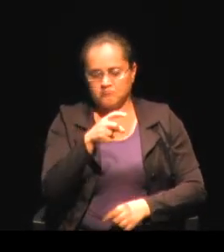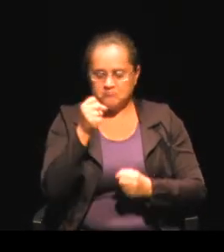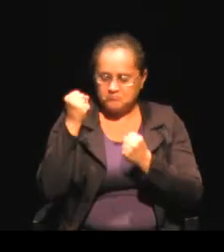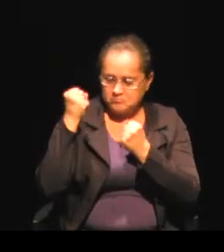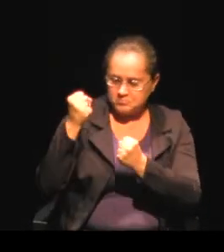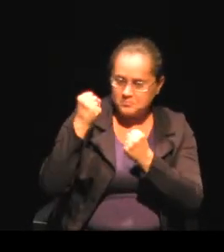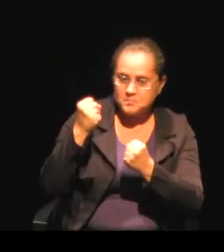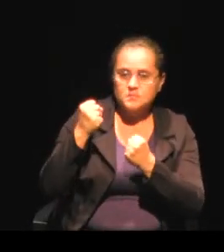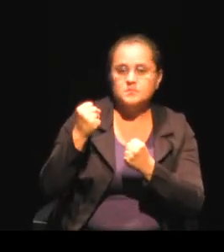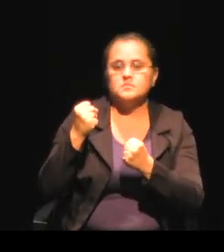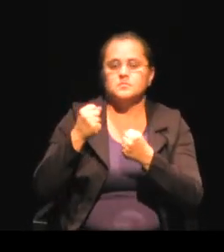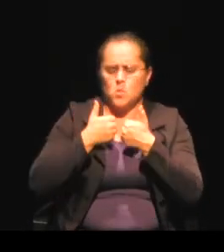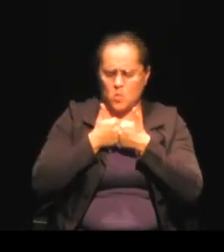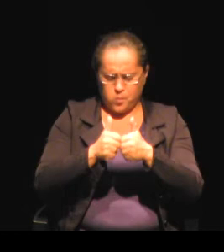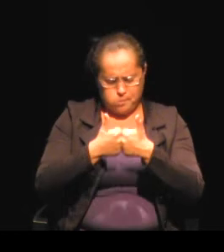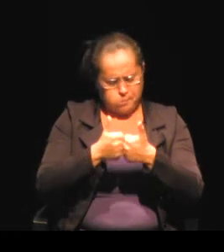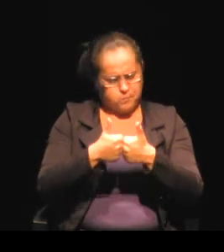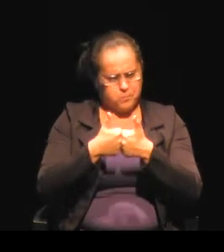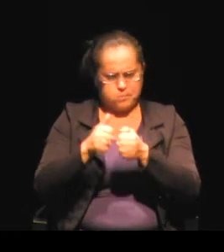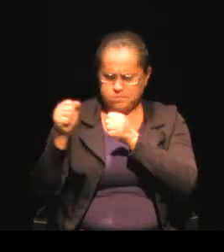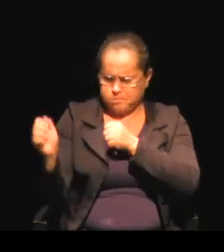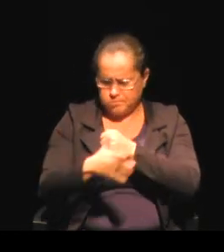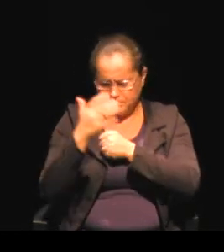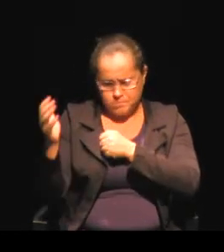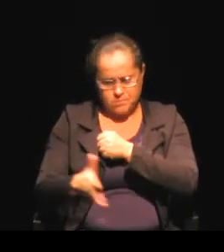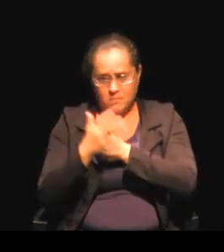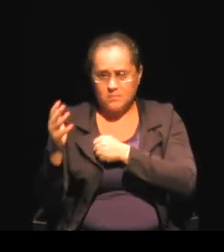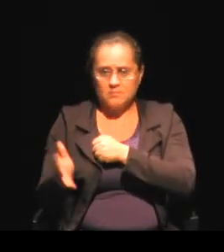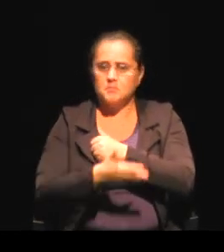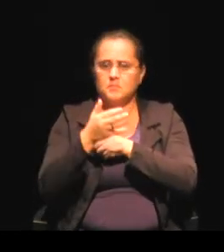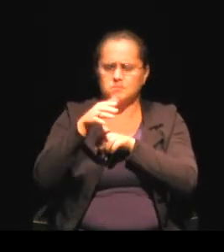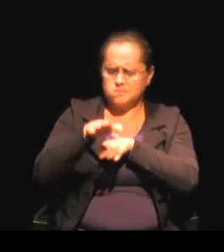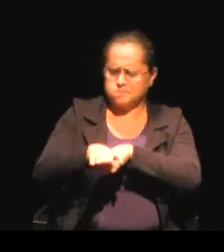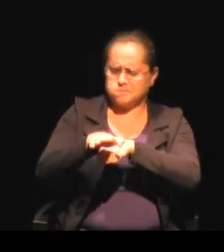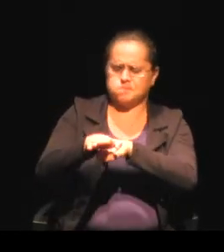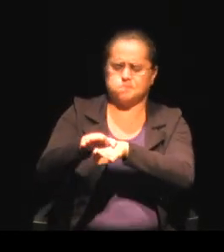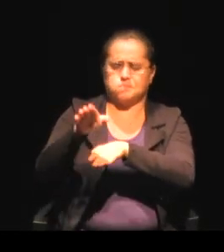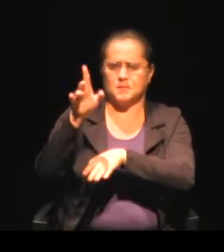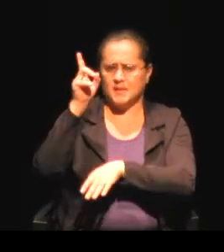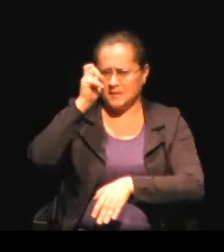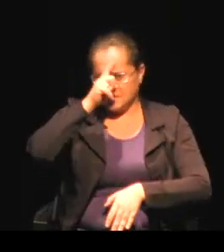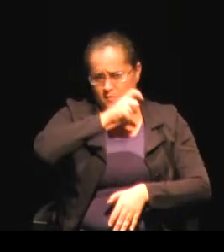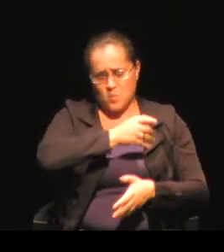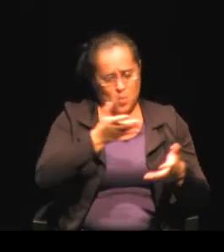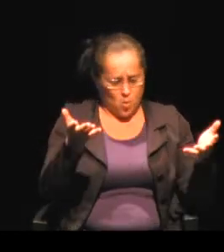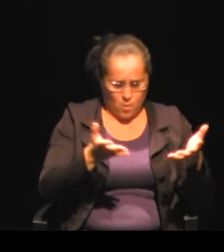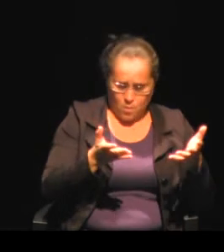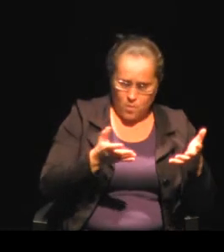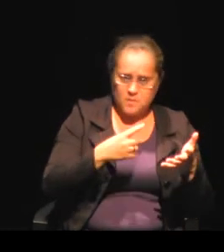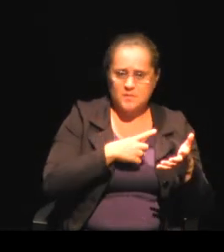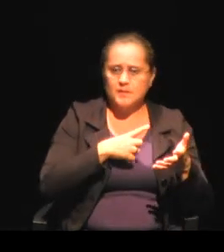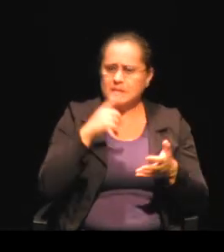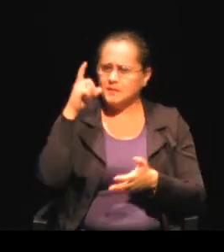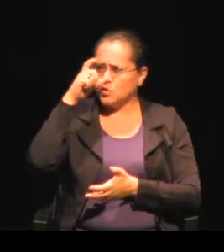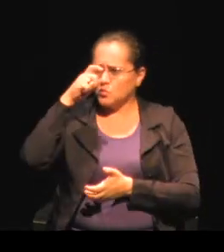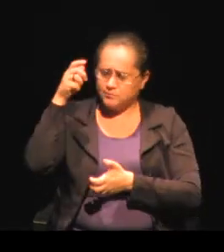um eixo viário poderosíssimo, com ônibus, muitos carros, é uma coisa que provoca, para atravessar isso aqui é uma loucura.